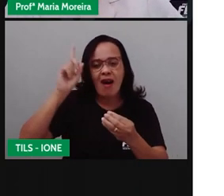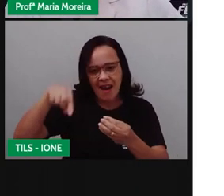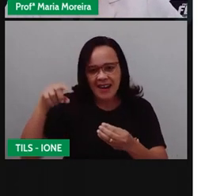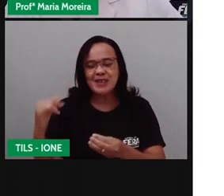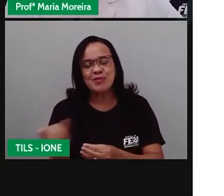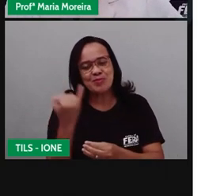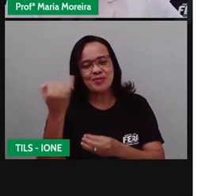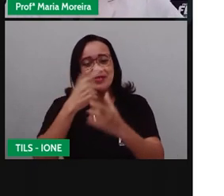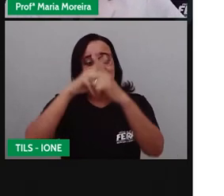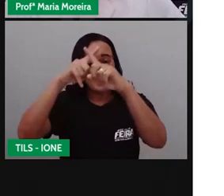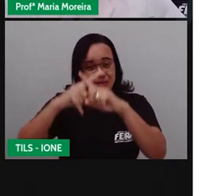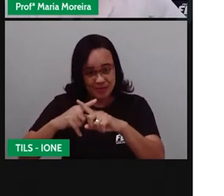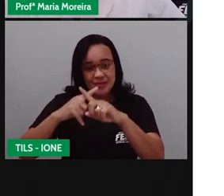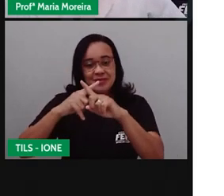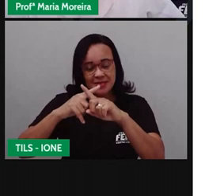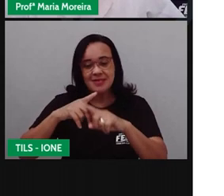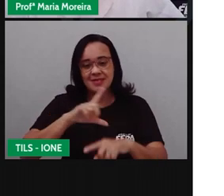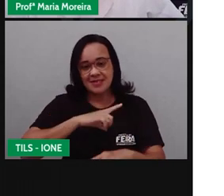competição. Bom,